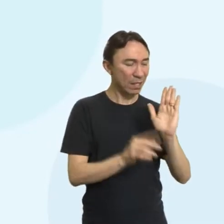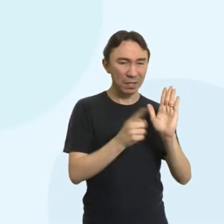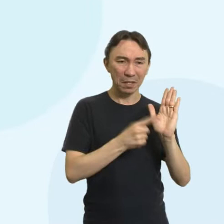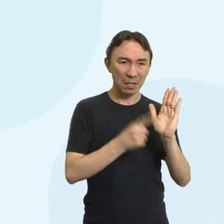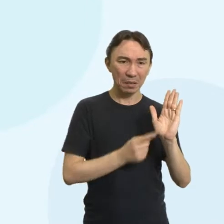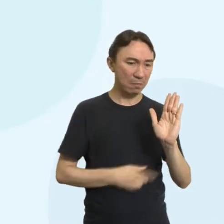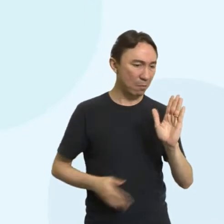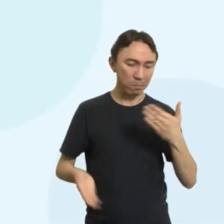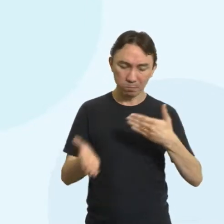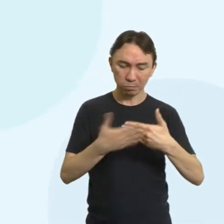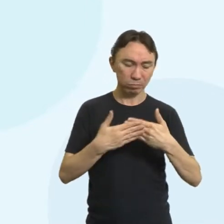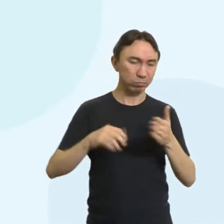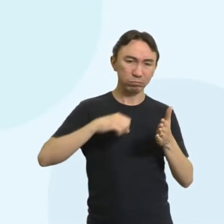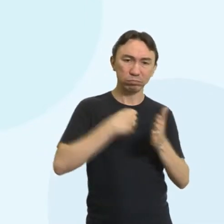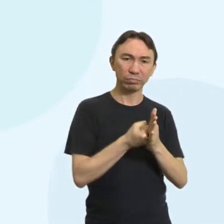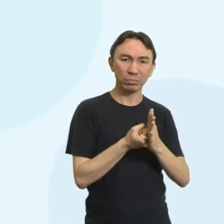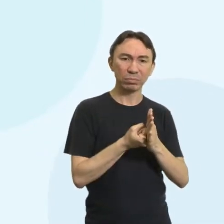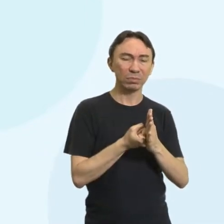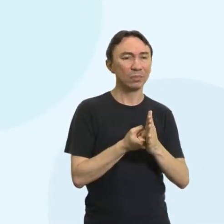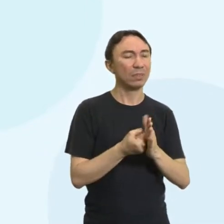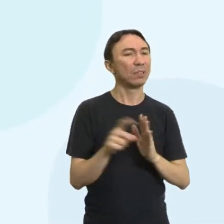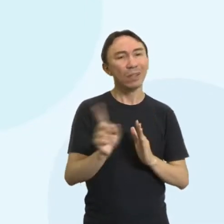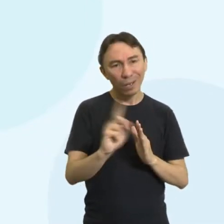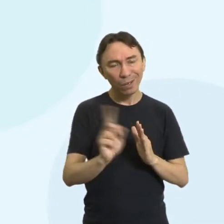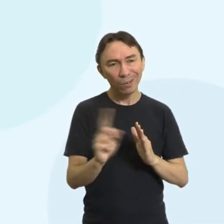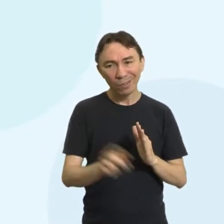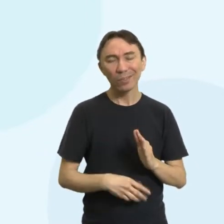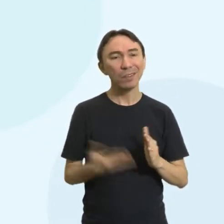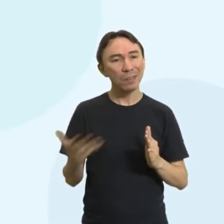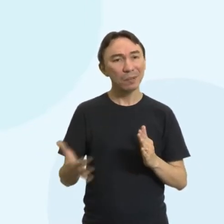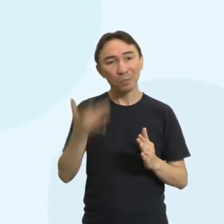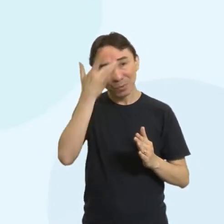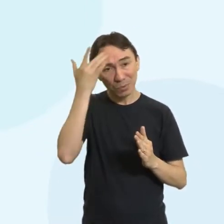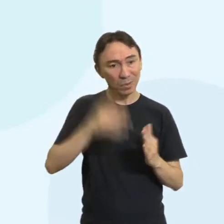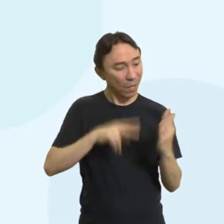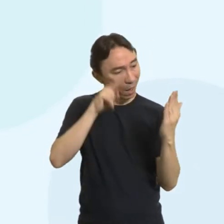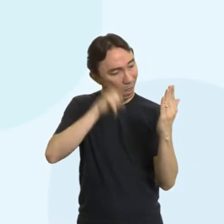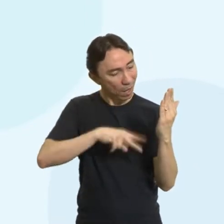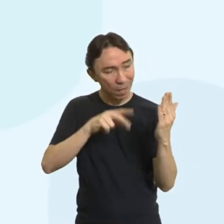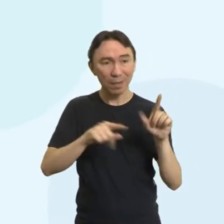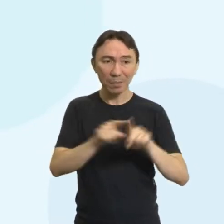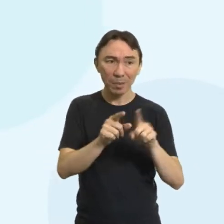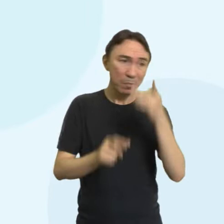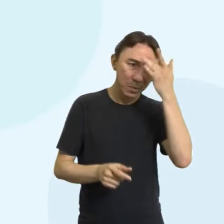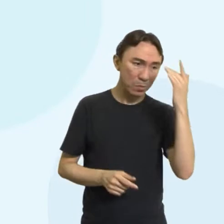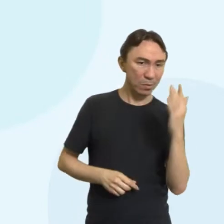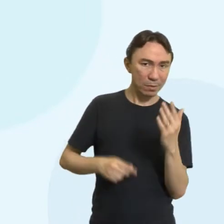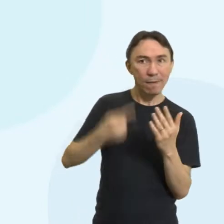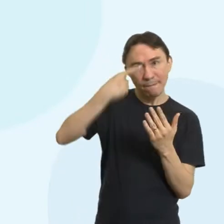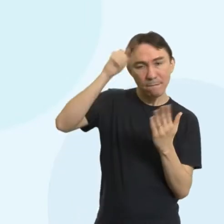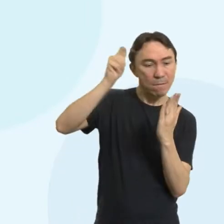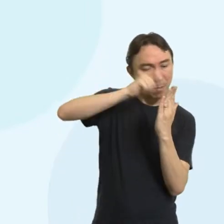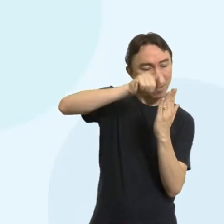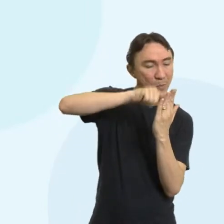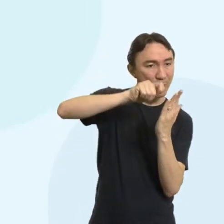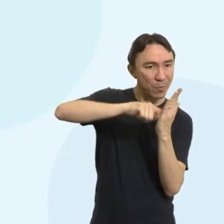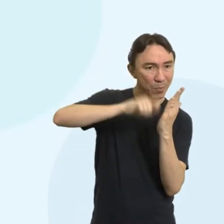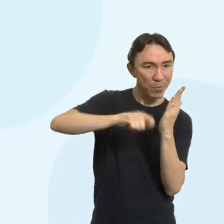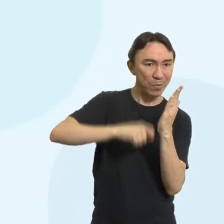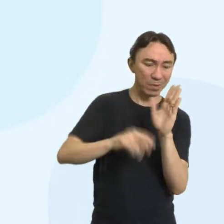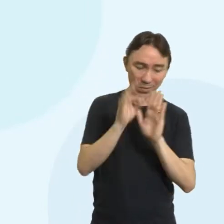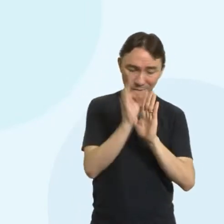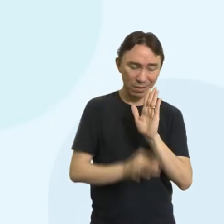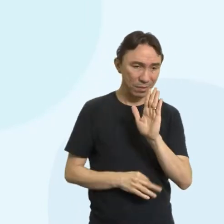fechado. Ele acontece nessa interação entre o leitor, o autor e o texto. Por isso que nós dizemos que é